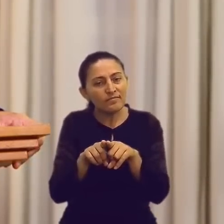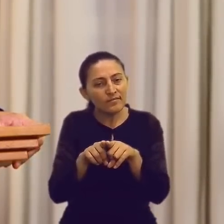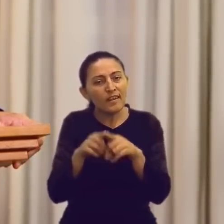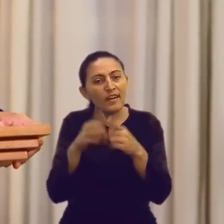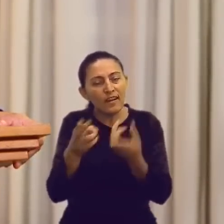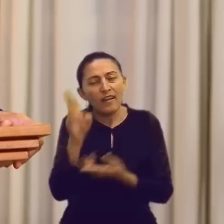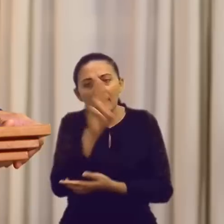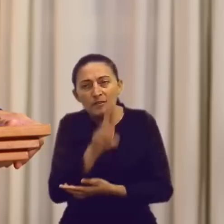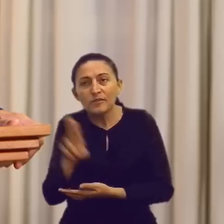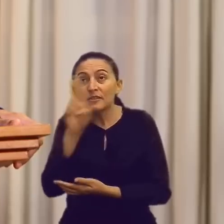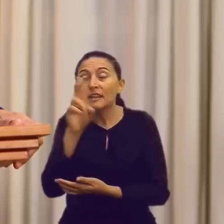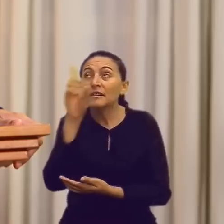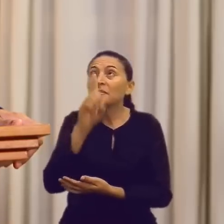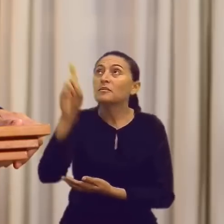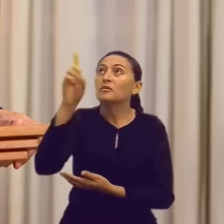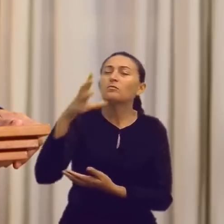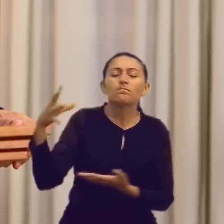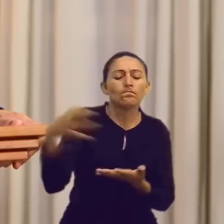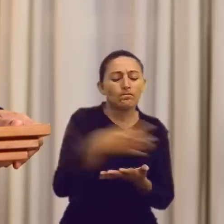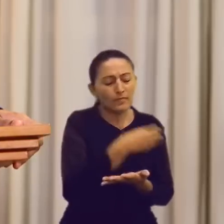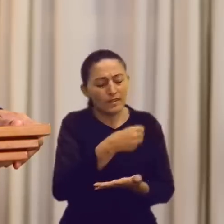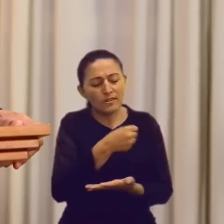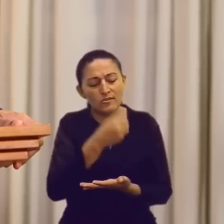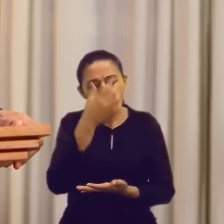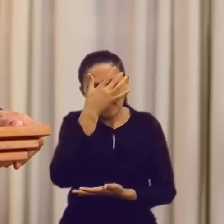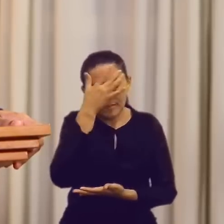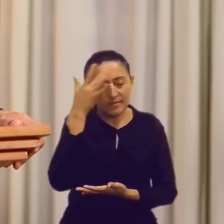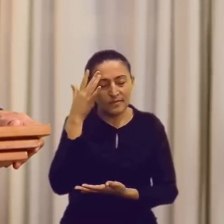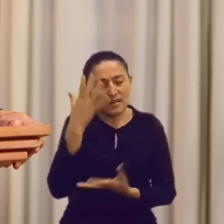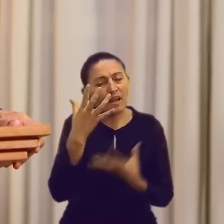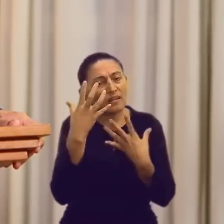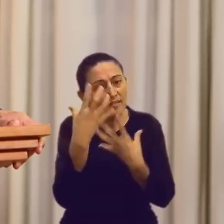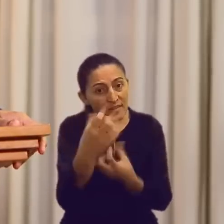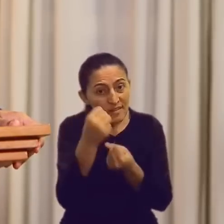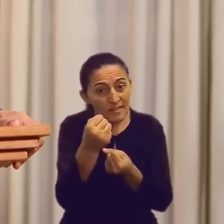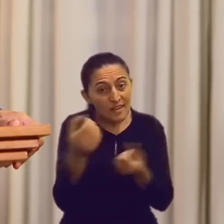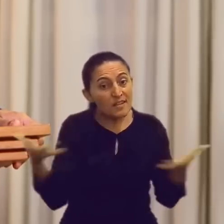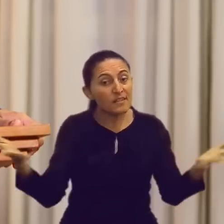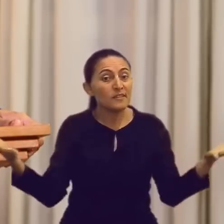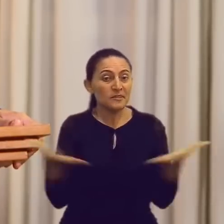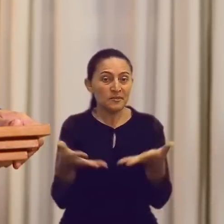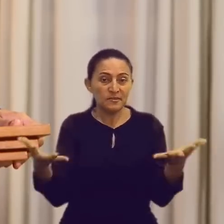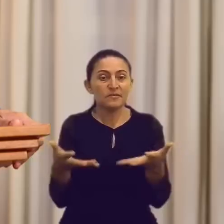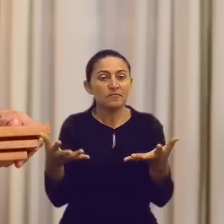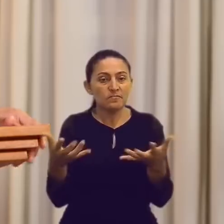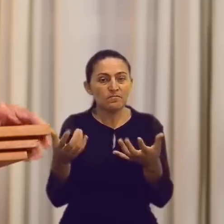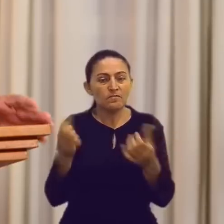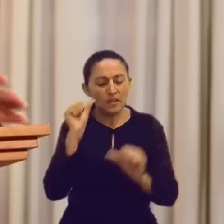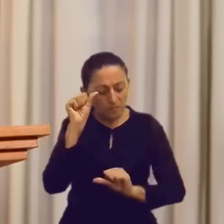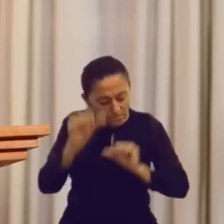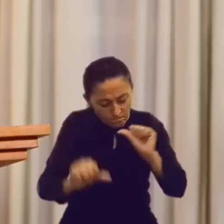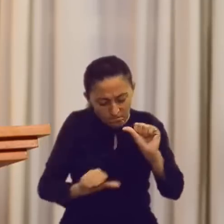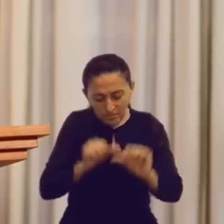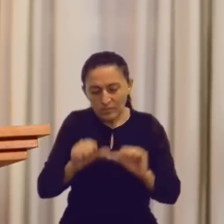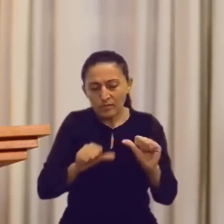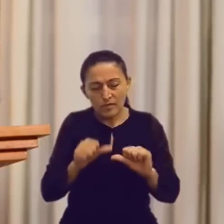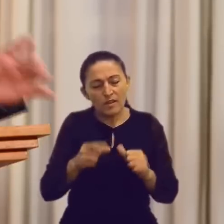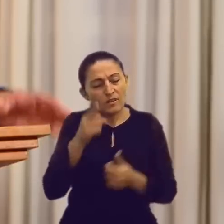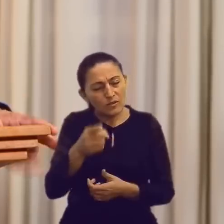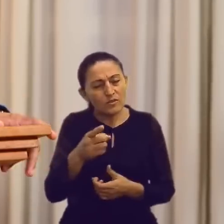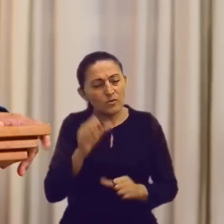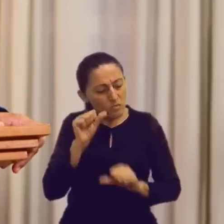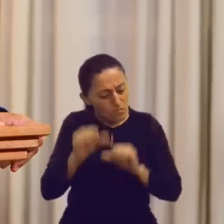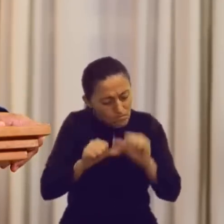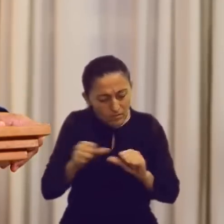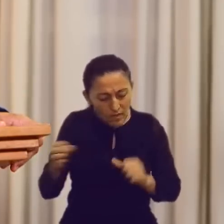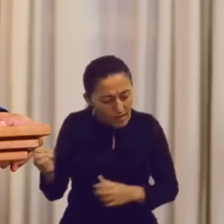para salvar muitas pessoas. Aceite então hoje esta restauração. Seja você uma nova criatura